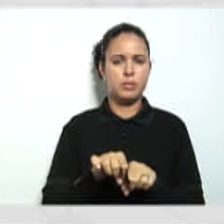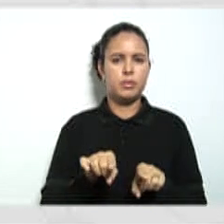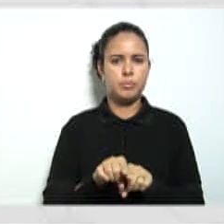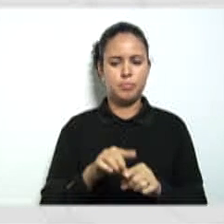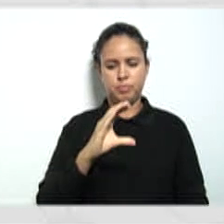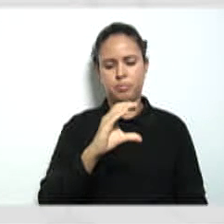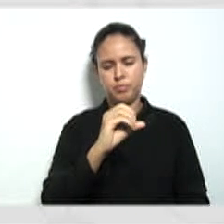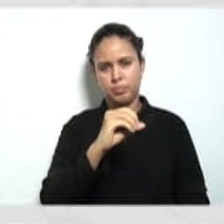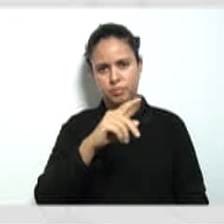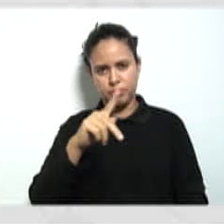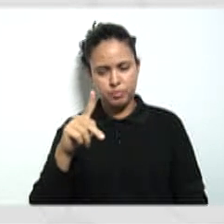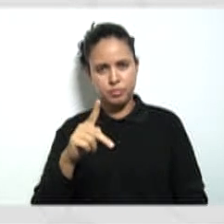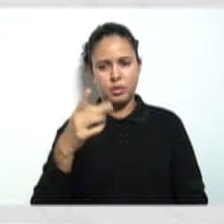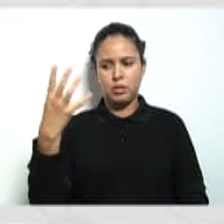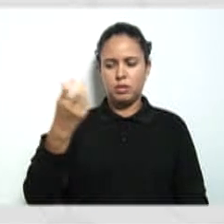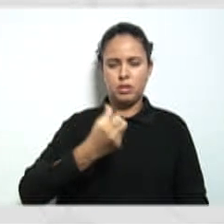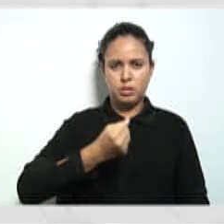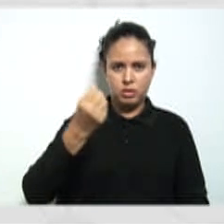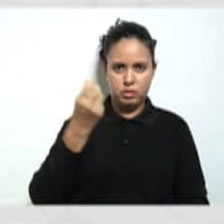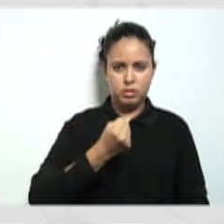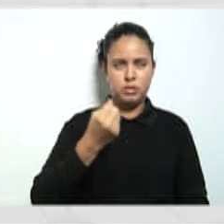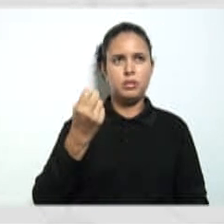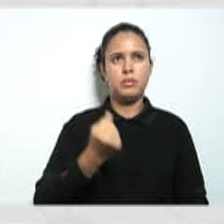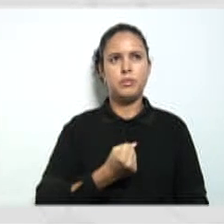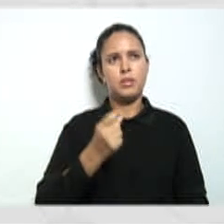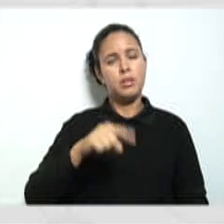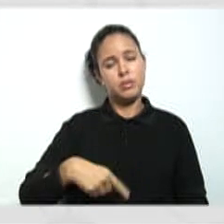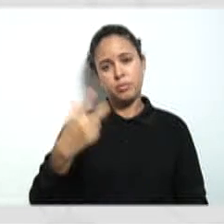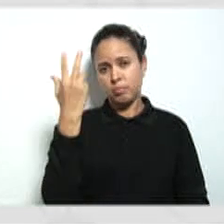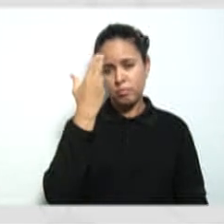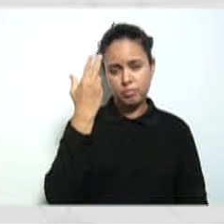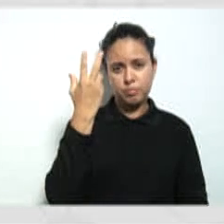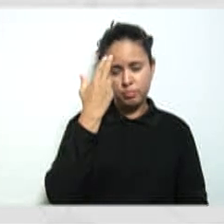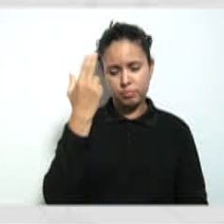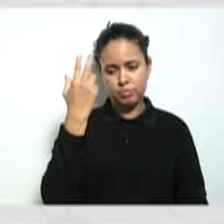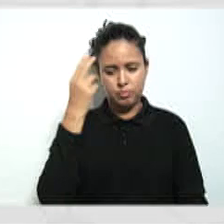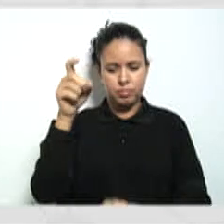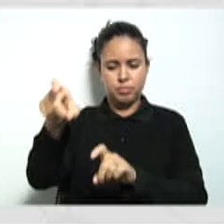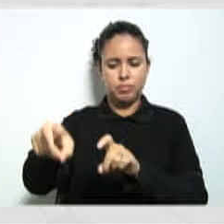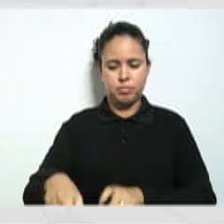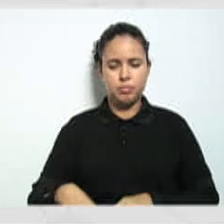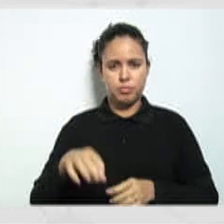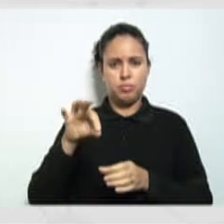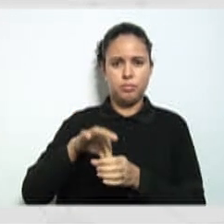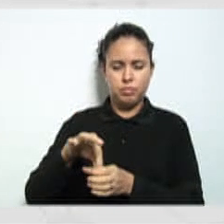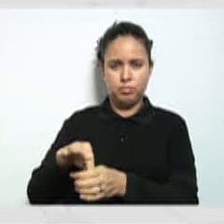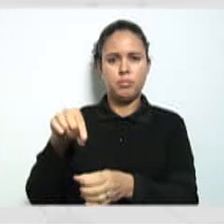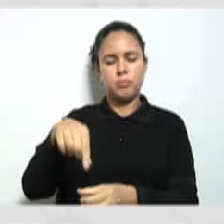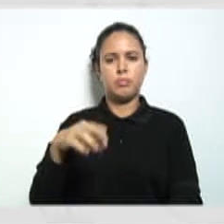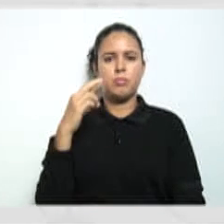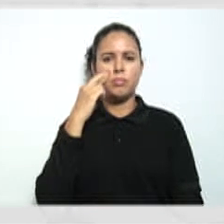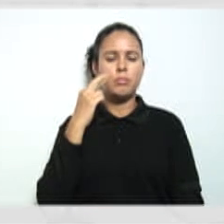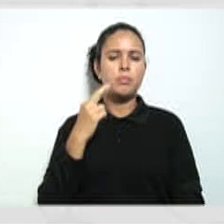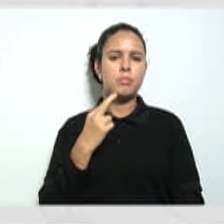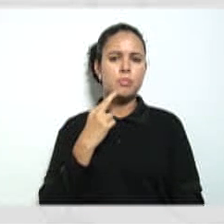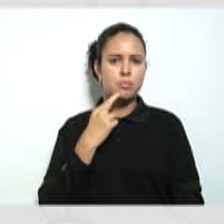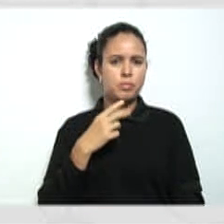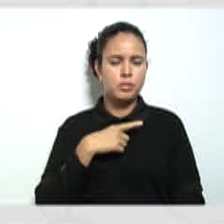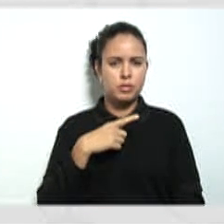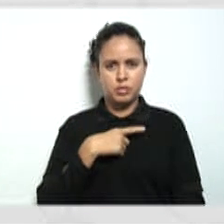as pessoas juntam para ter um tanque de leite. Então é muito comum a cooperativa agropecuária, ela é muito importante para a nossa região de Rondônia, que tem